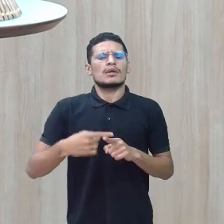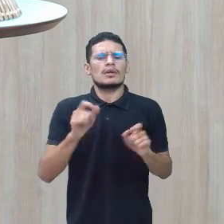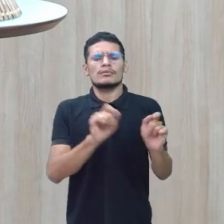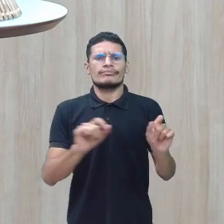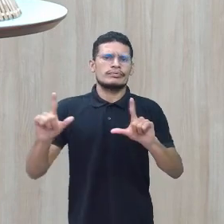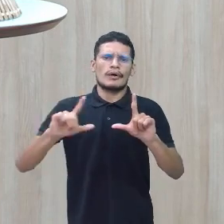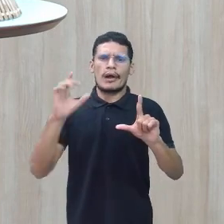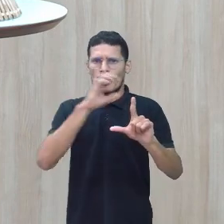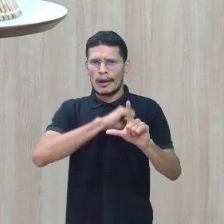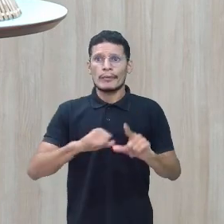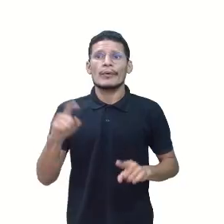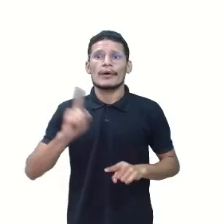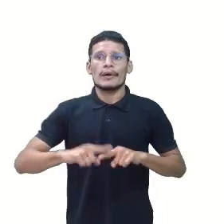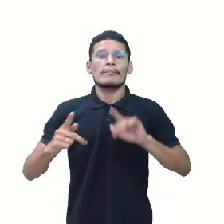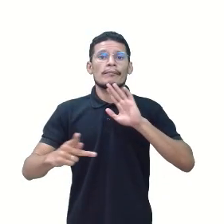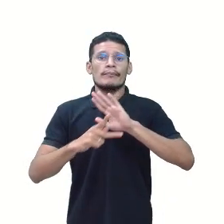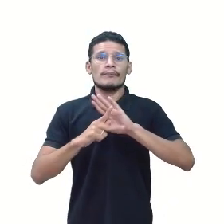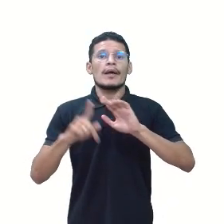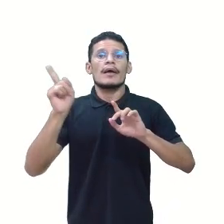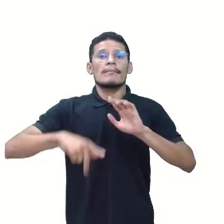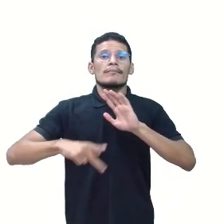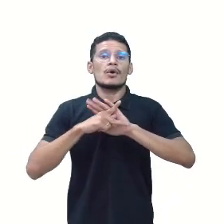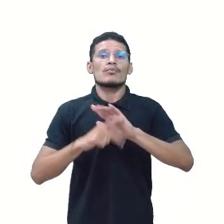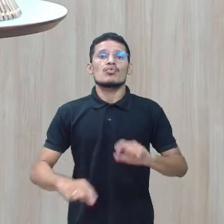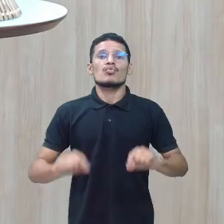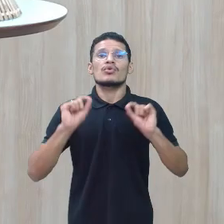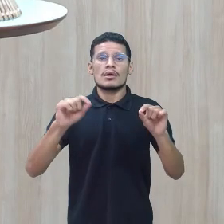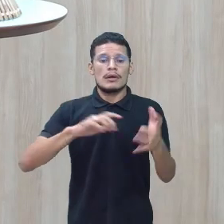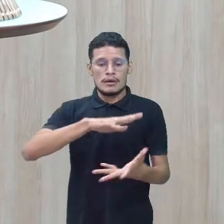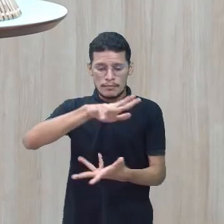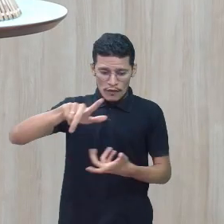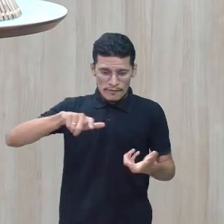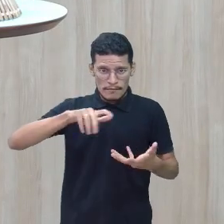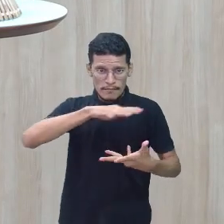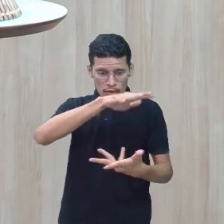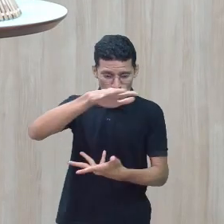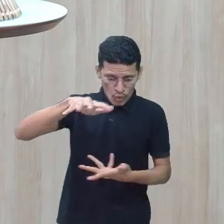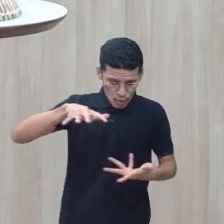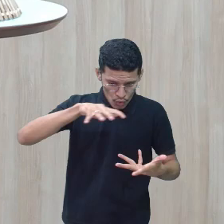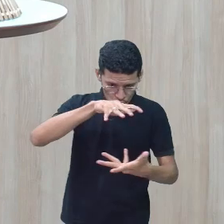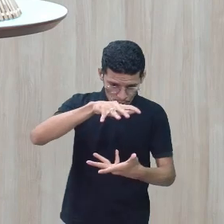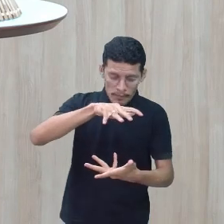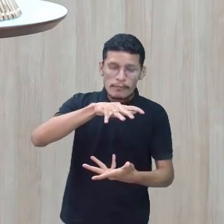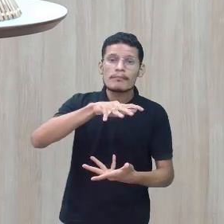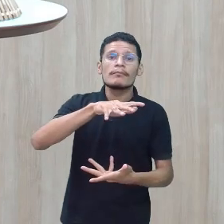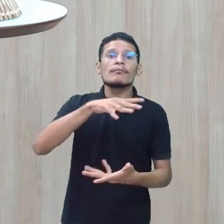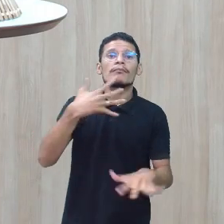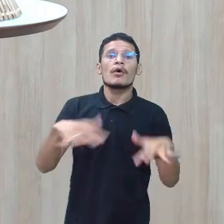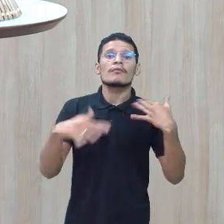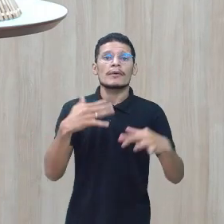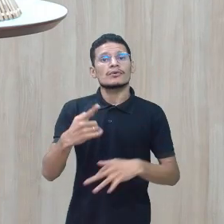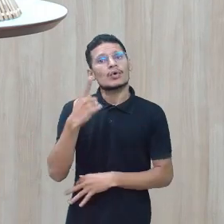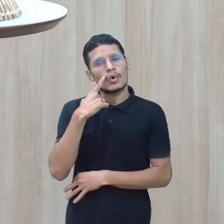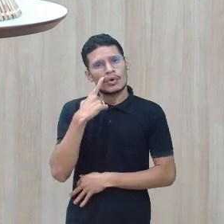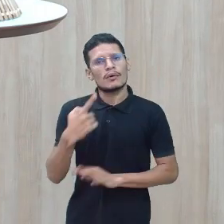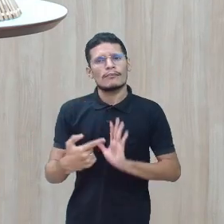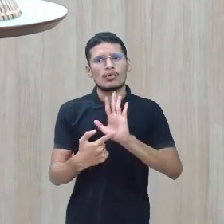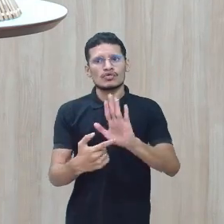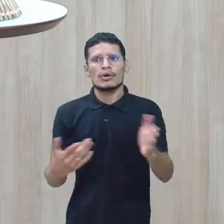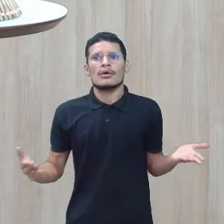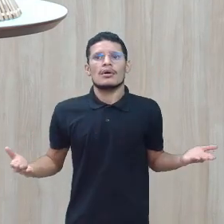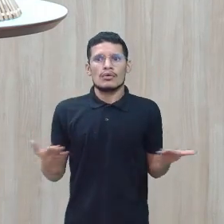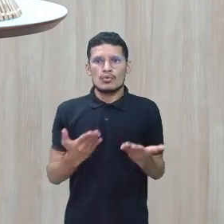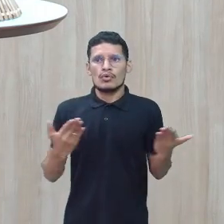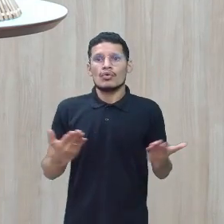É o movimento de rotação da Terra. Então, eu trouxe o globo terrestre aqui para a gente ver, né? Mesmo